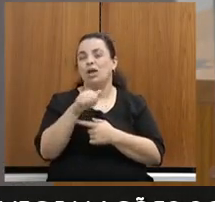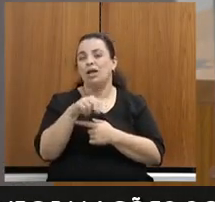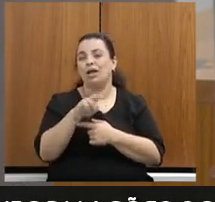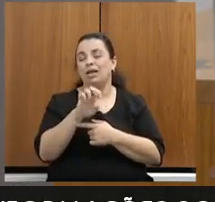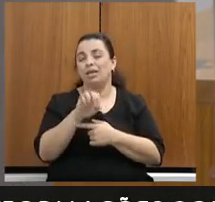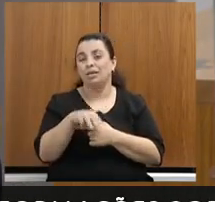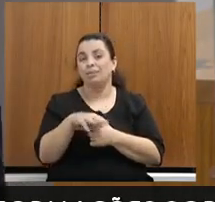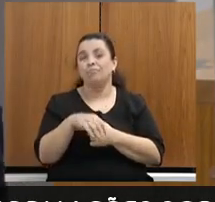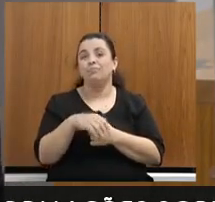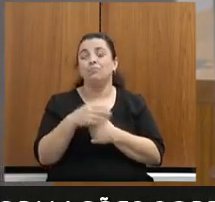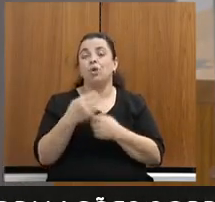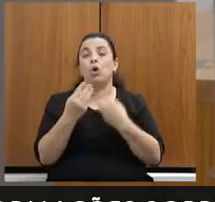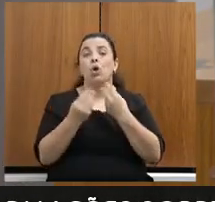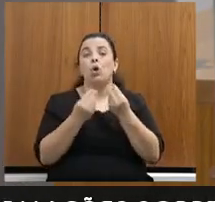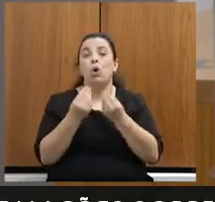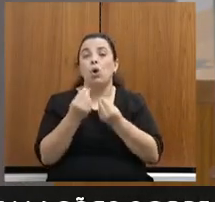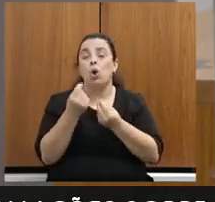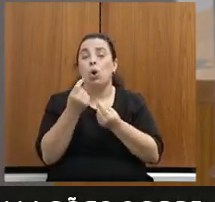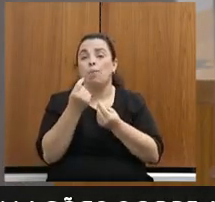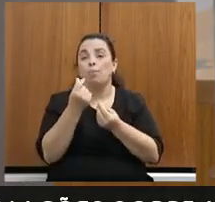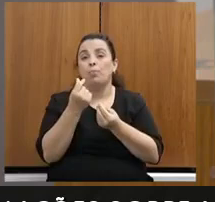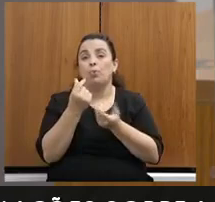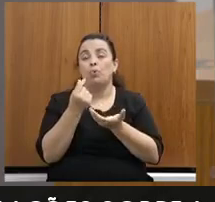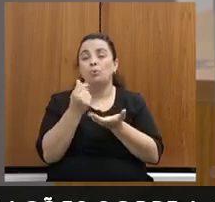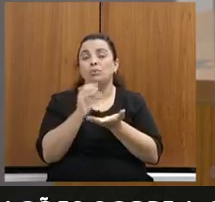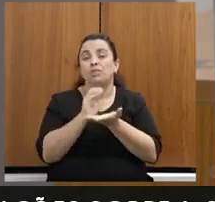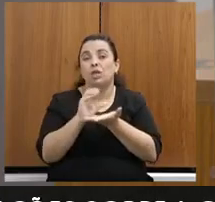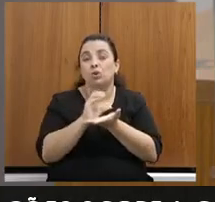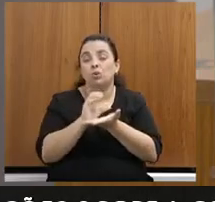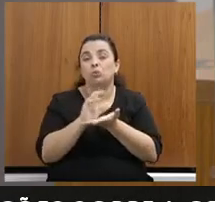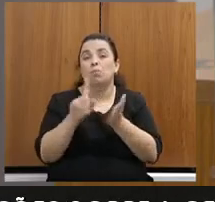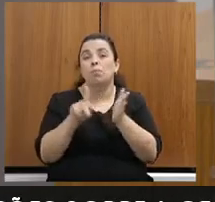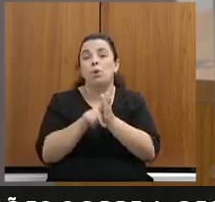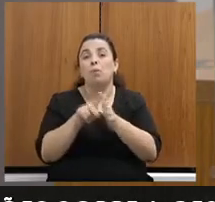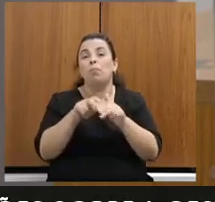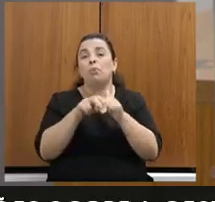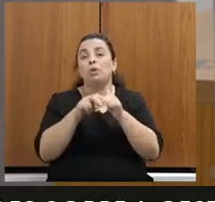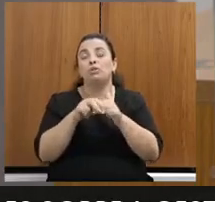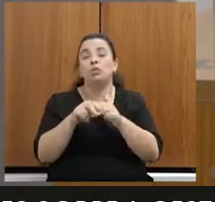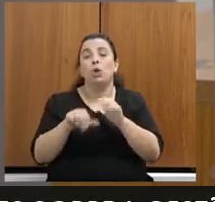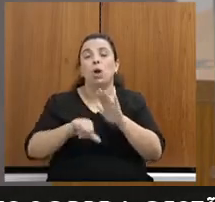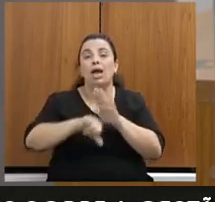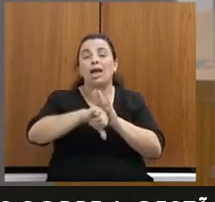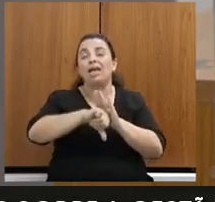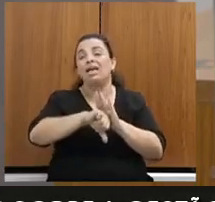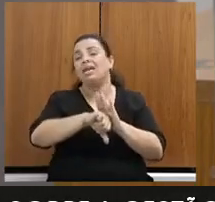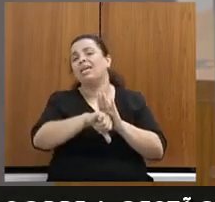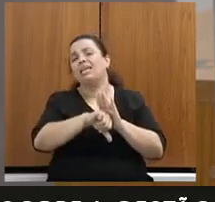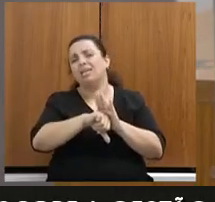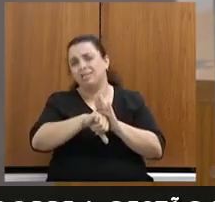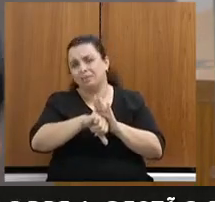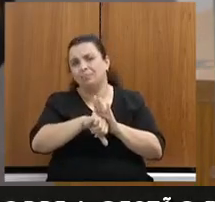dos recursos daquela roubalheira que ele crime feito pelas